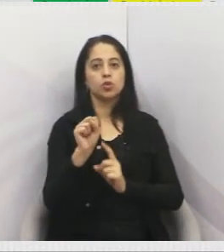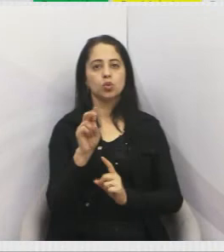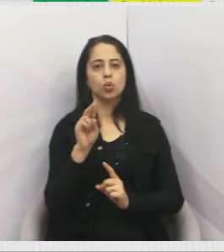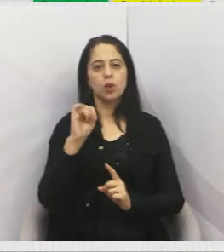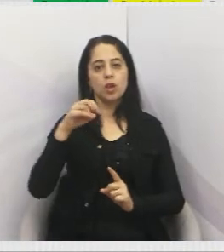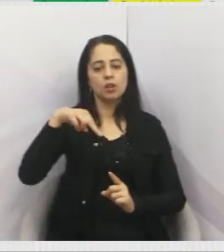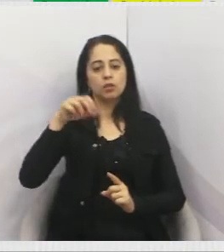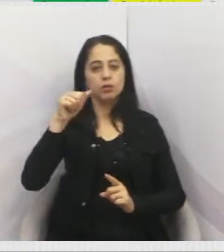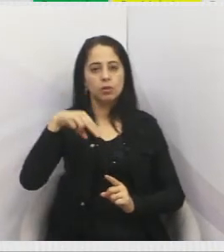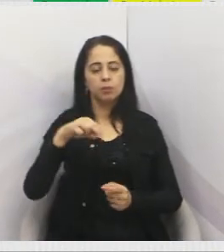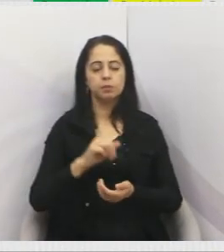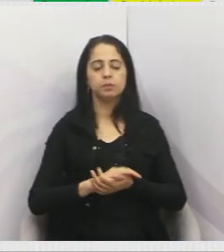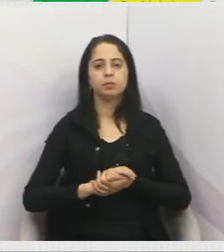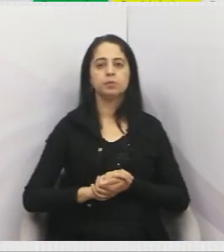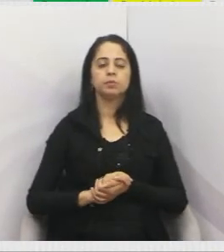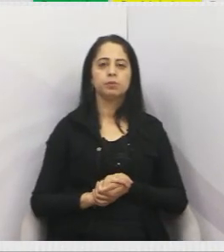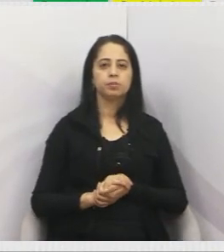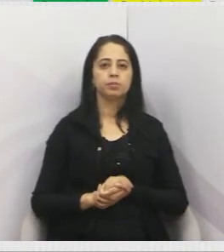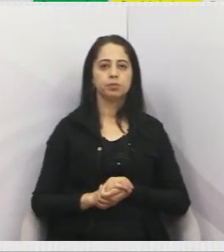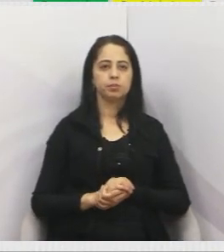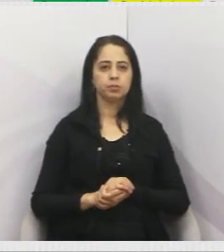Suinã.